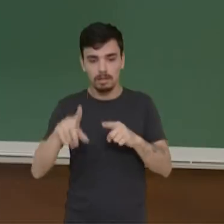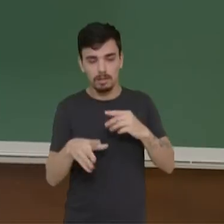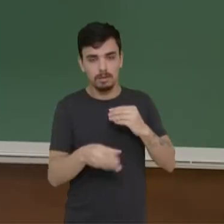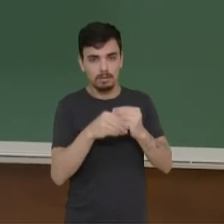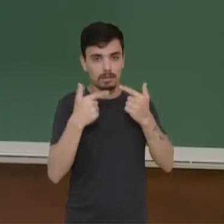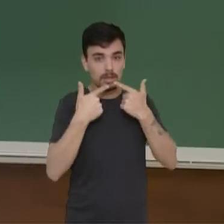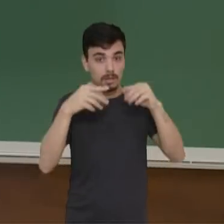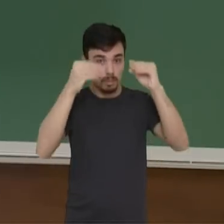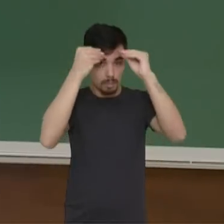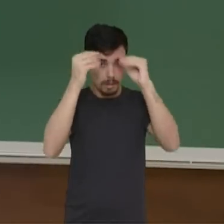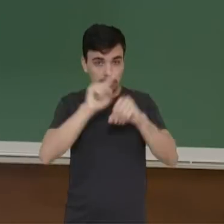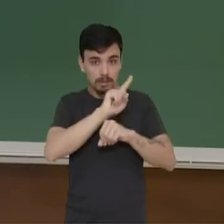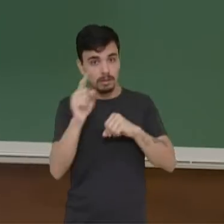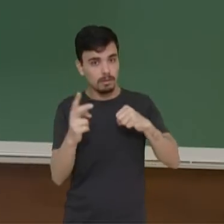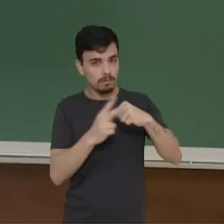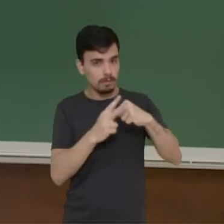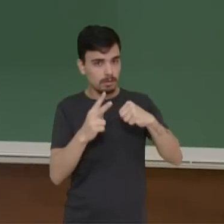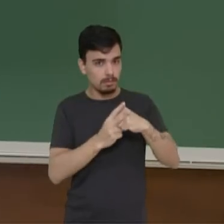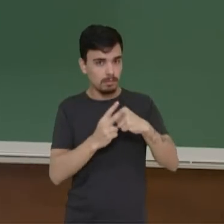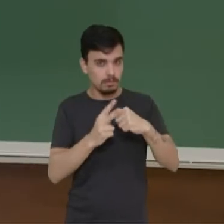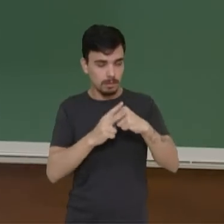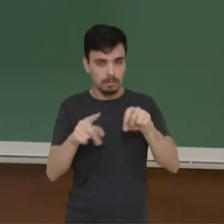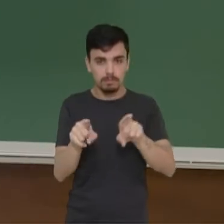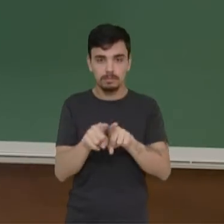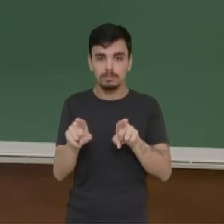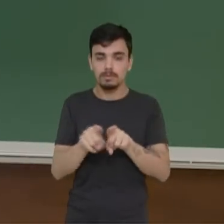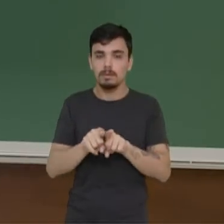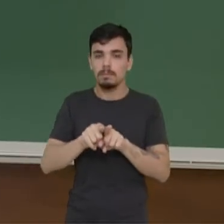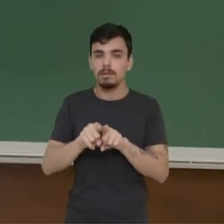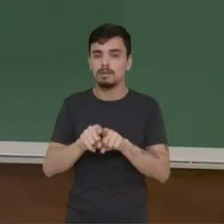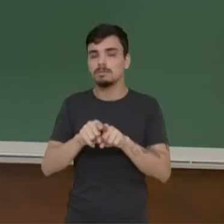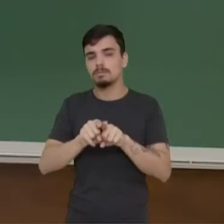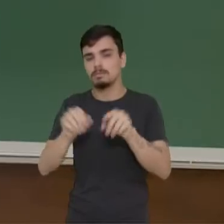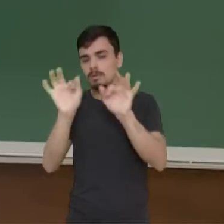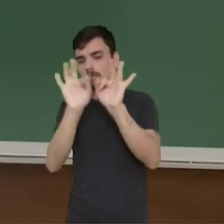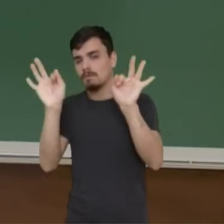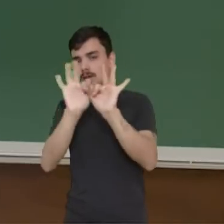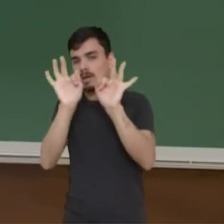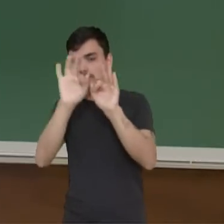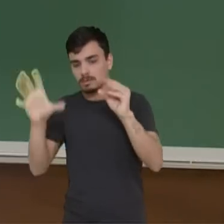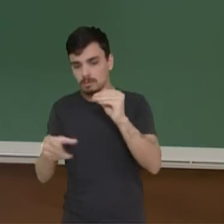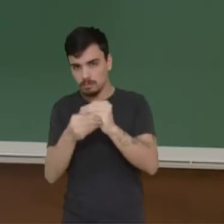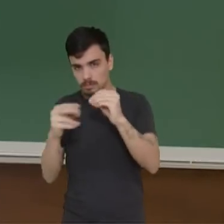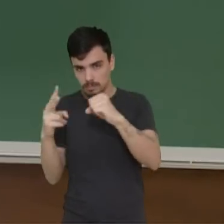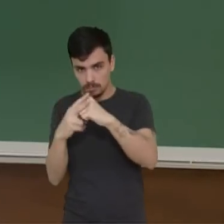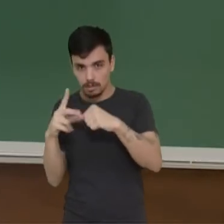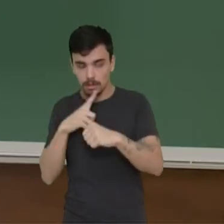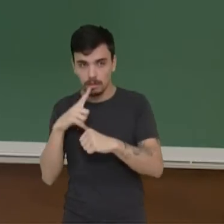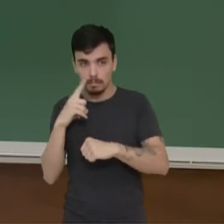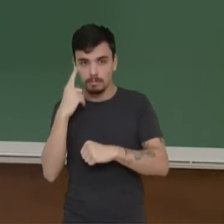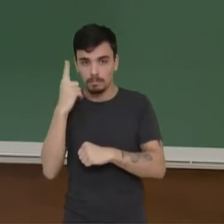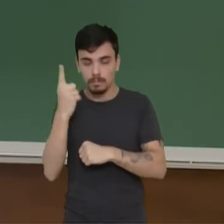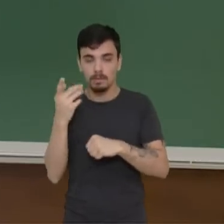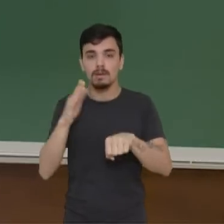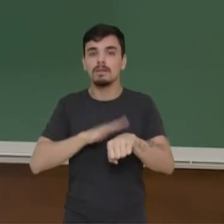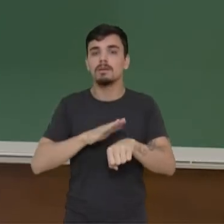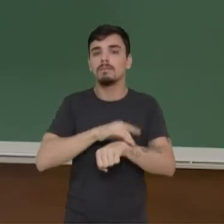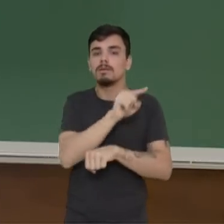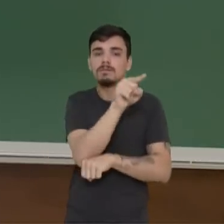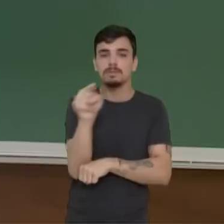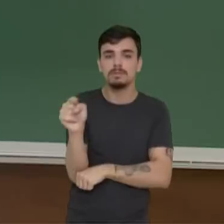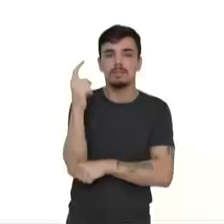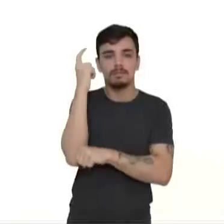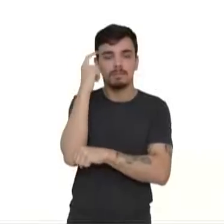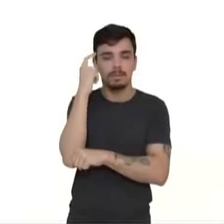linguagem não verbal e também as frases, as expressões que constituem a linguagem verbal. Tá? E aí vou dar um tempo para vocês